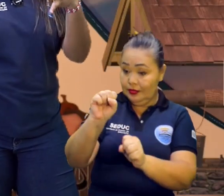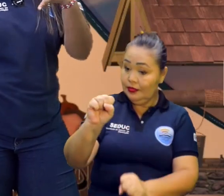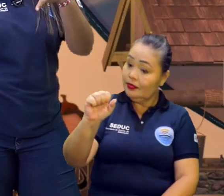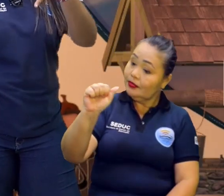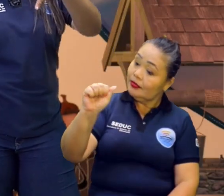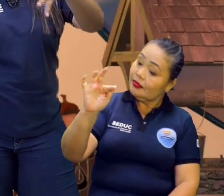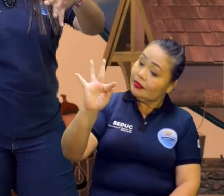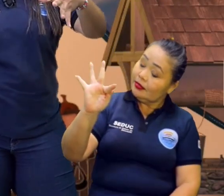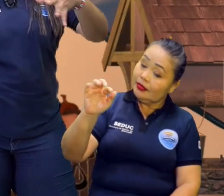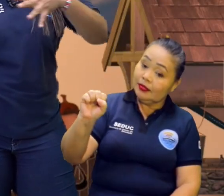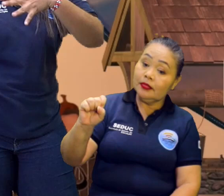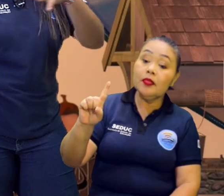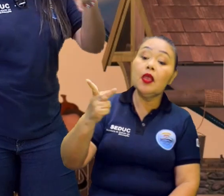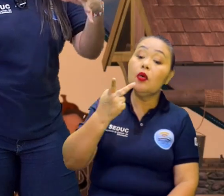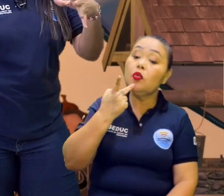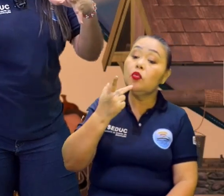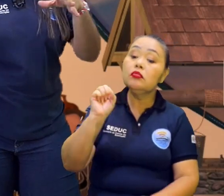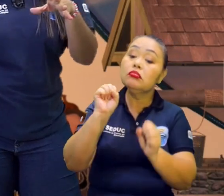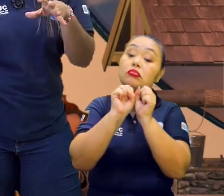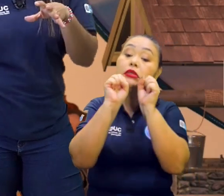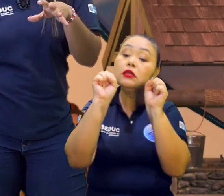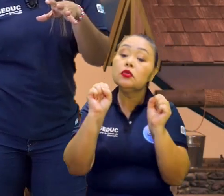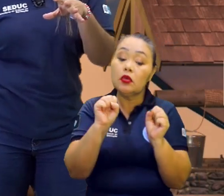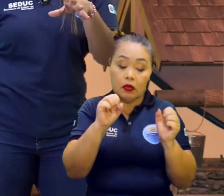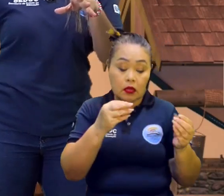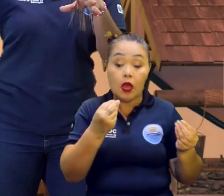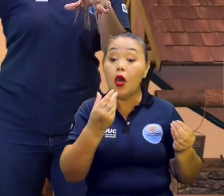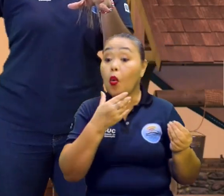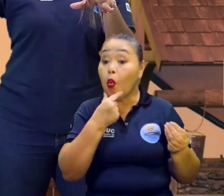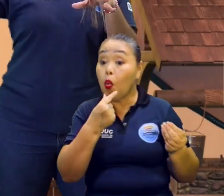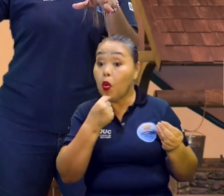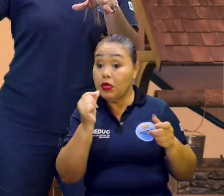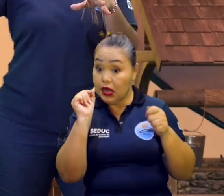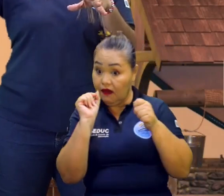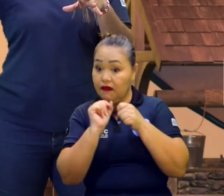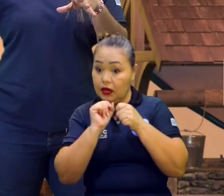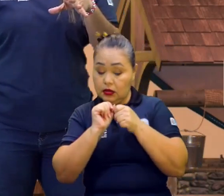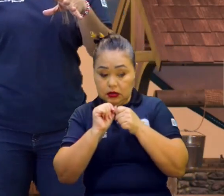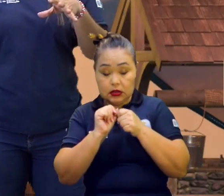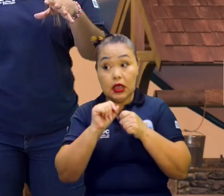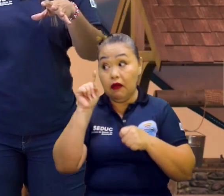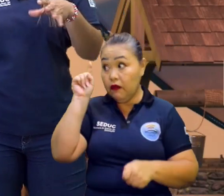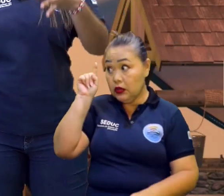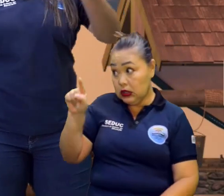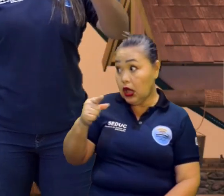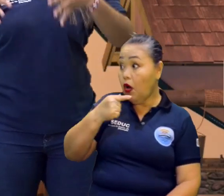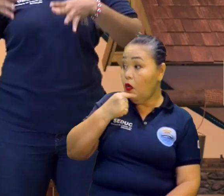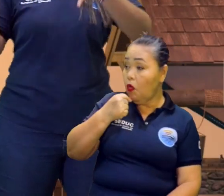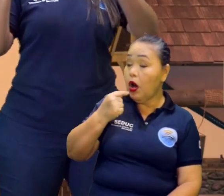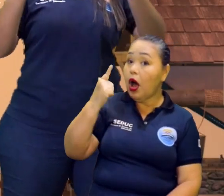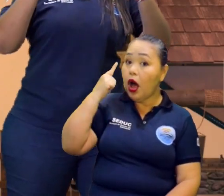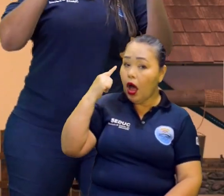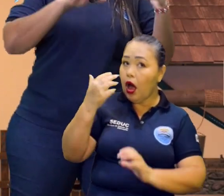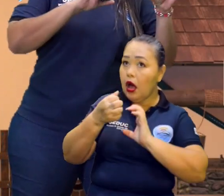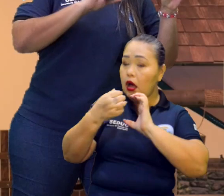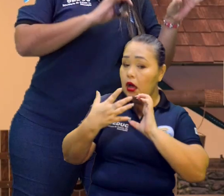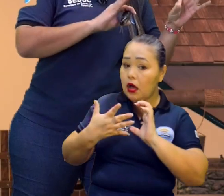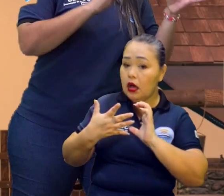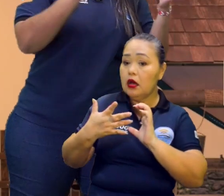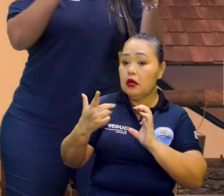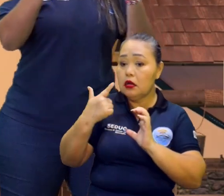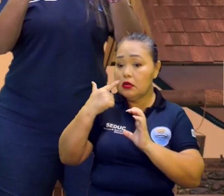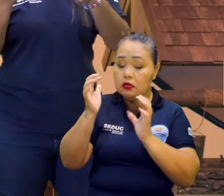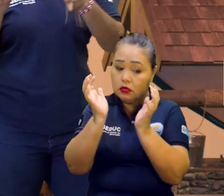está sendo manipulado pelo homem. Então, é você que tem que vir, você descobriu essa característica, essa espécie é